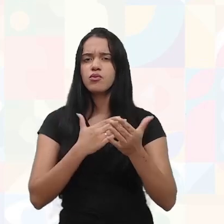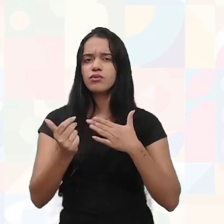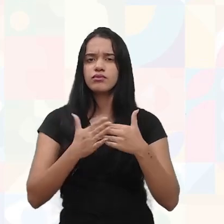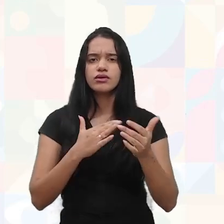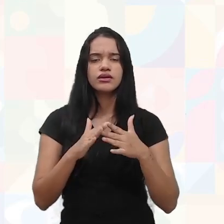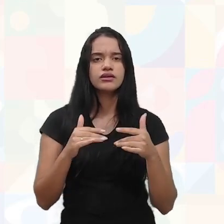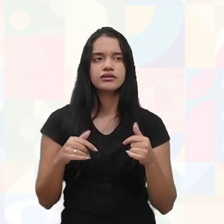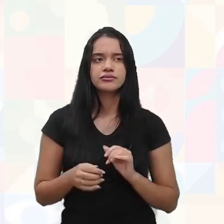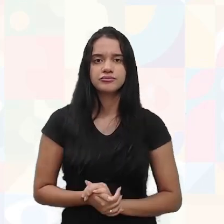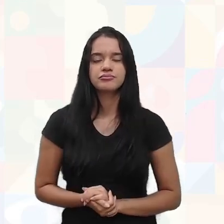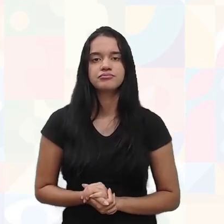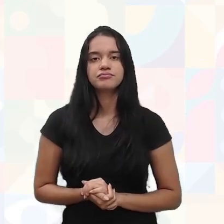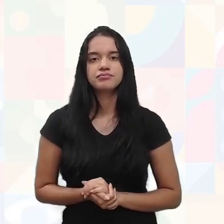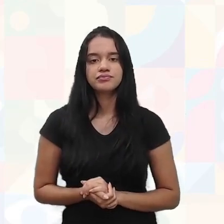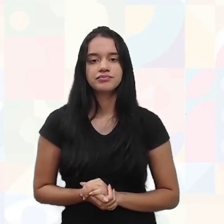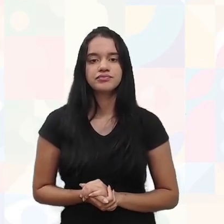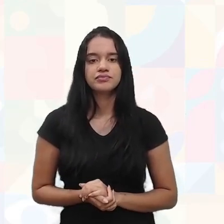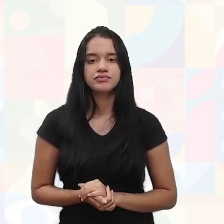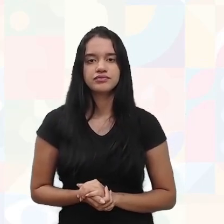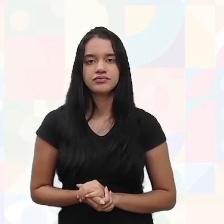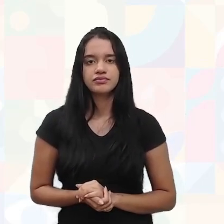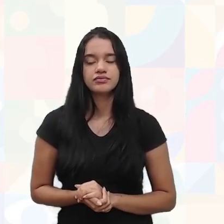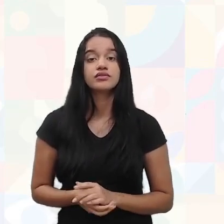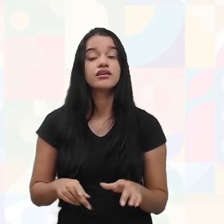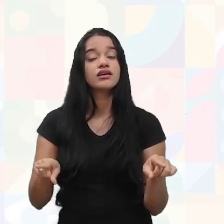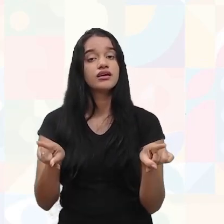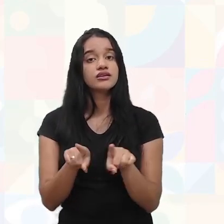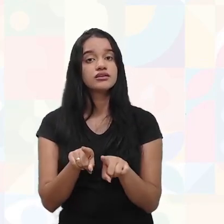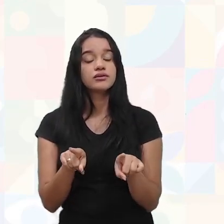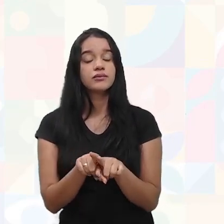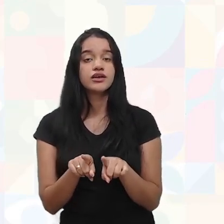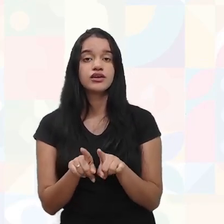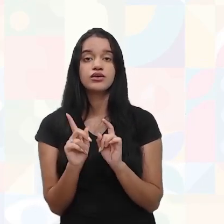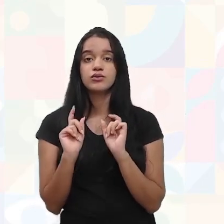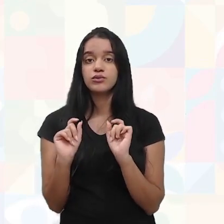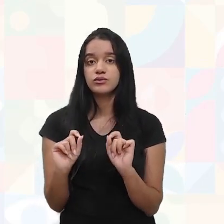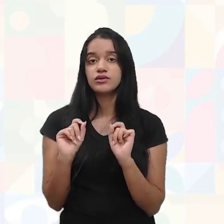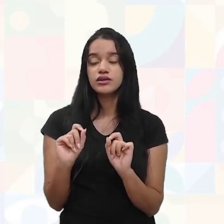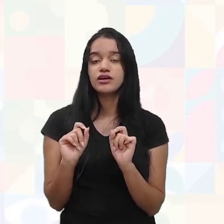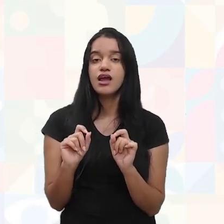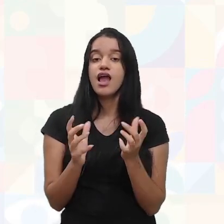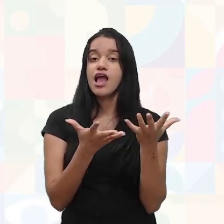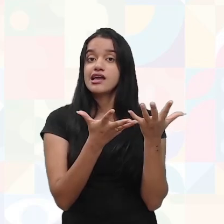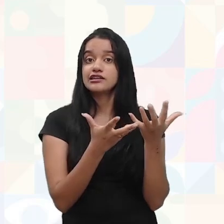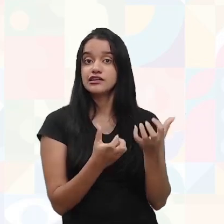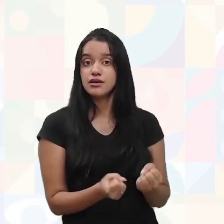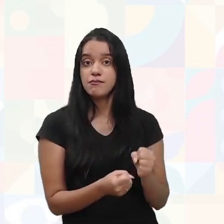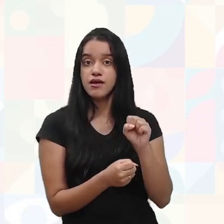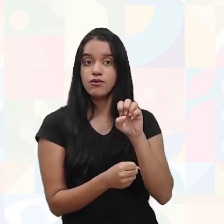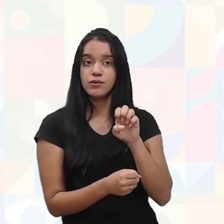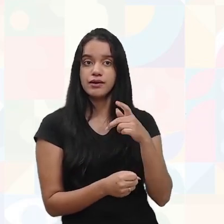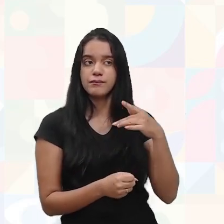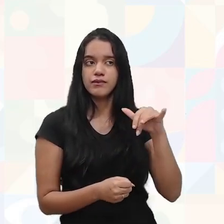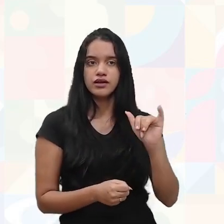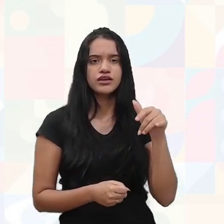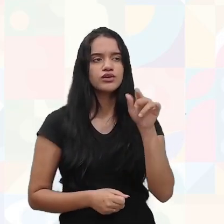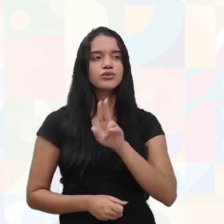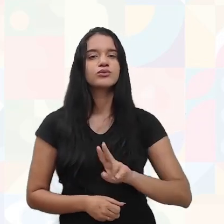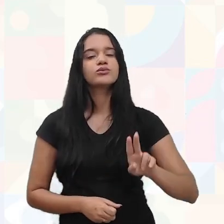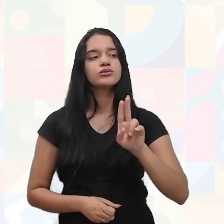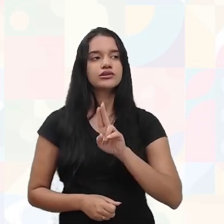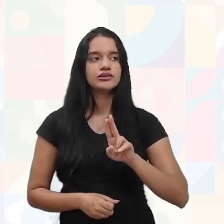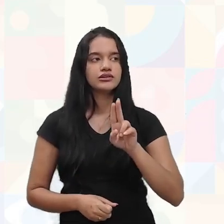no equipamento. Também cabe ao empregado, ao receber o EPI, usar